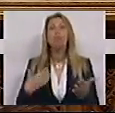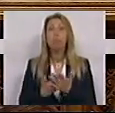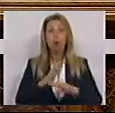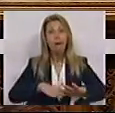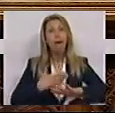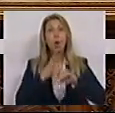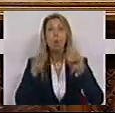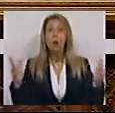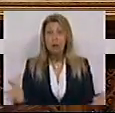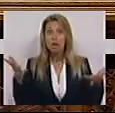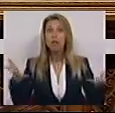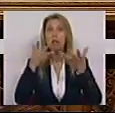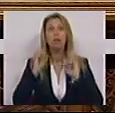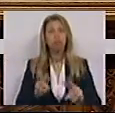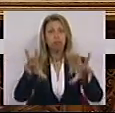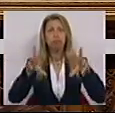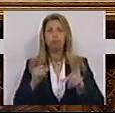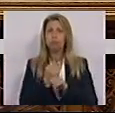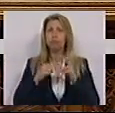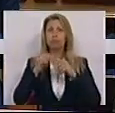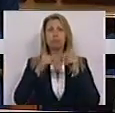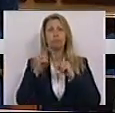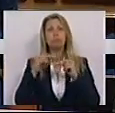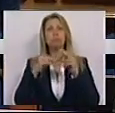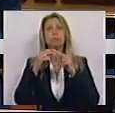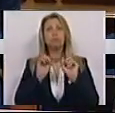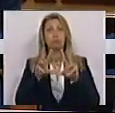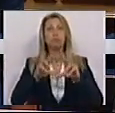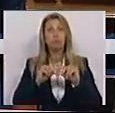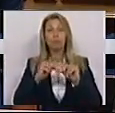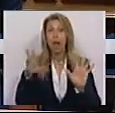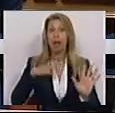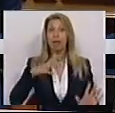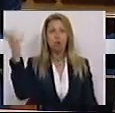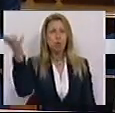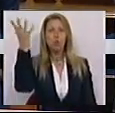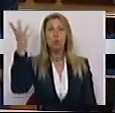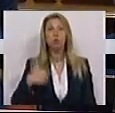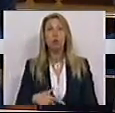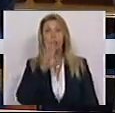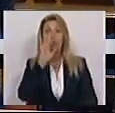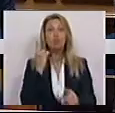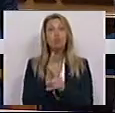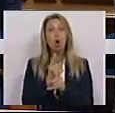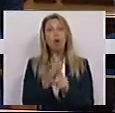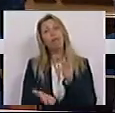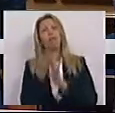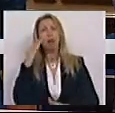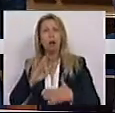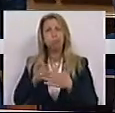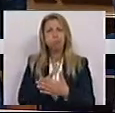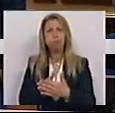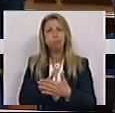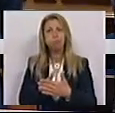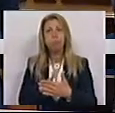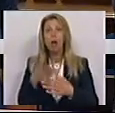os incentivos à reabilitação e restauro do património cultural e, em simultâneo, retirar entraves